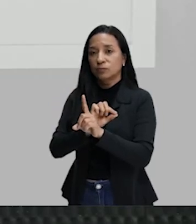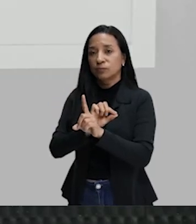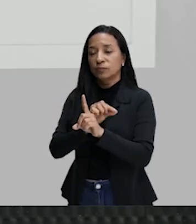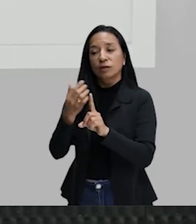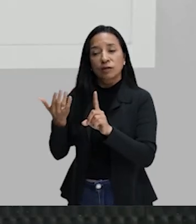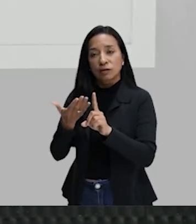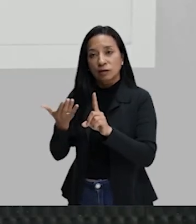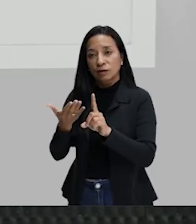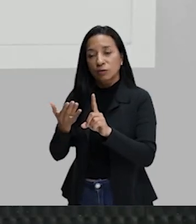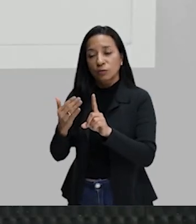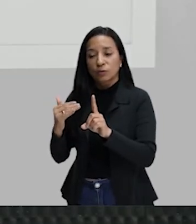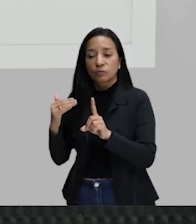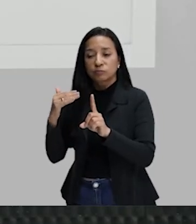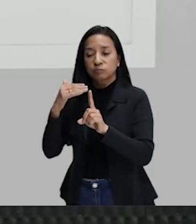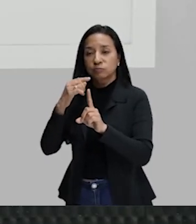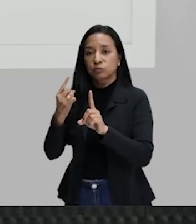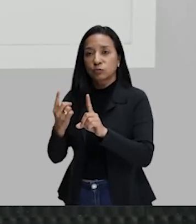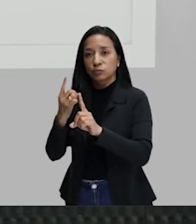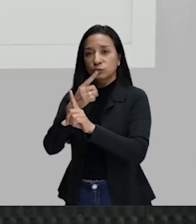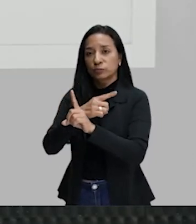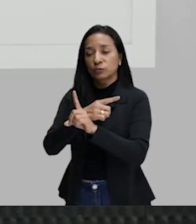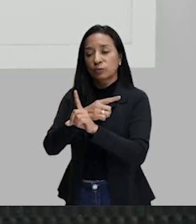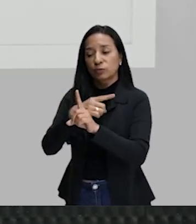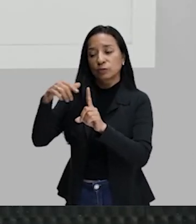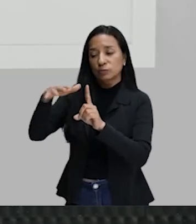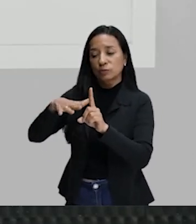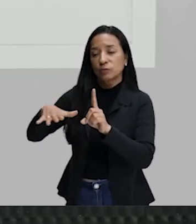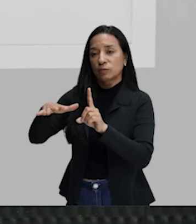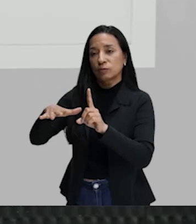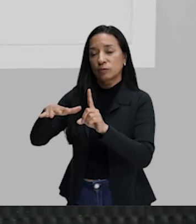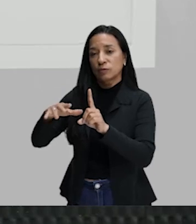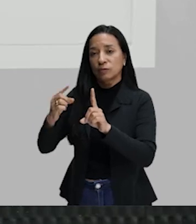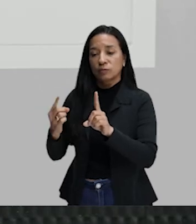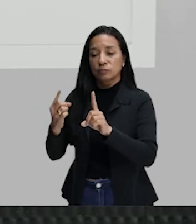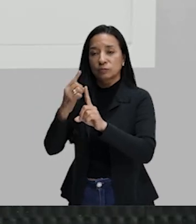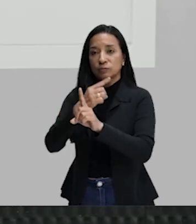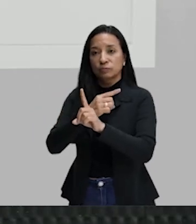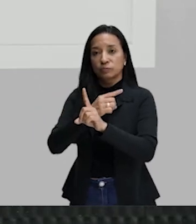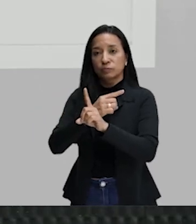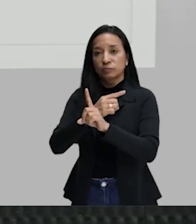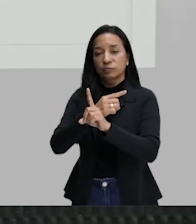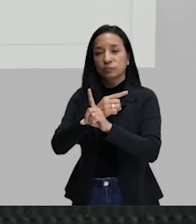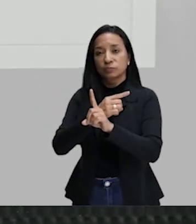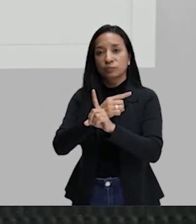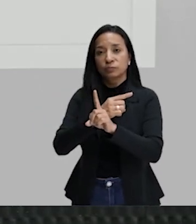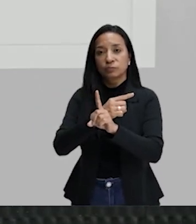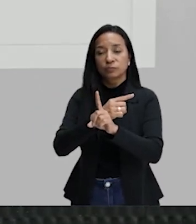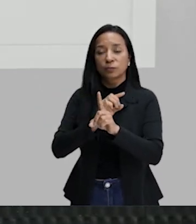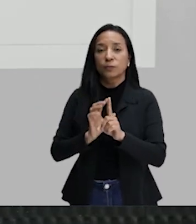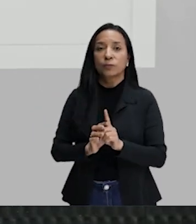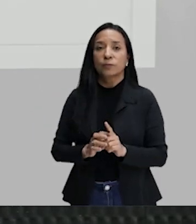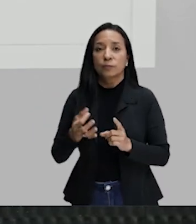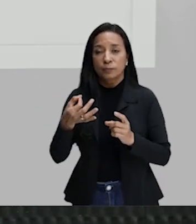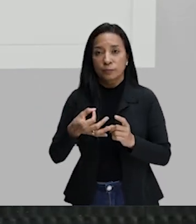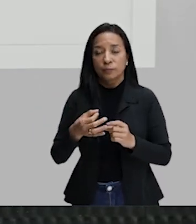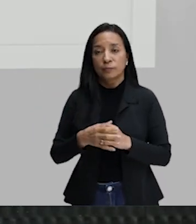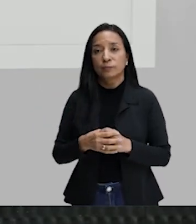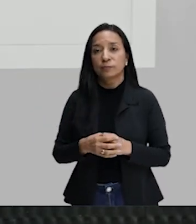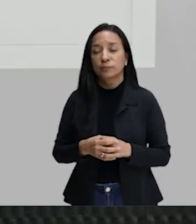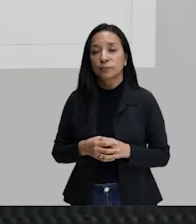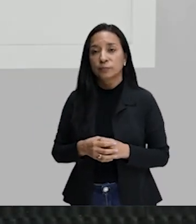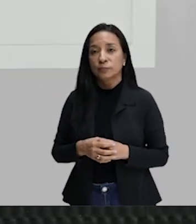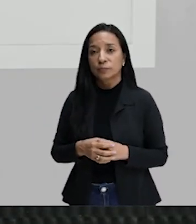aí no sentido oposto ao campo. Mesma direção, porém em sentidos opostos. Certinho? Ao contrário,